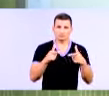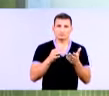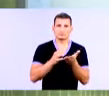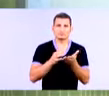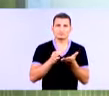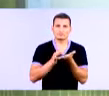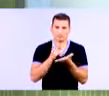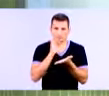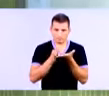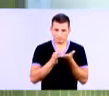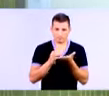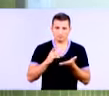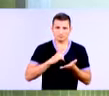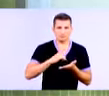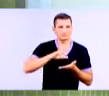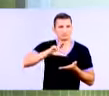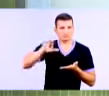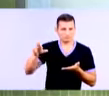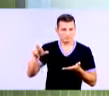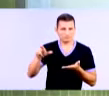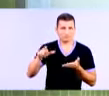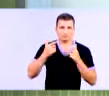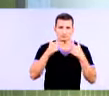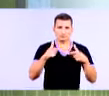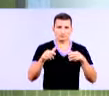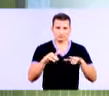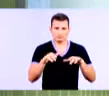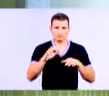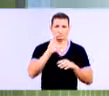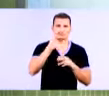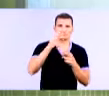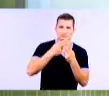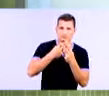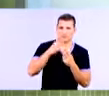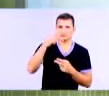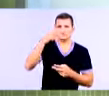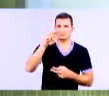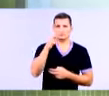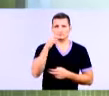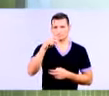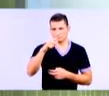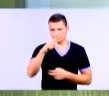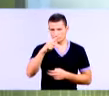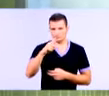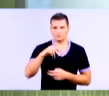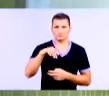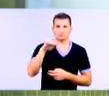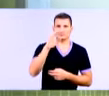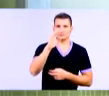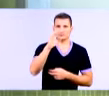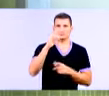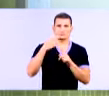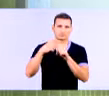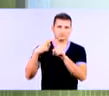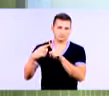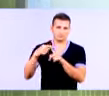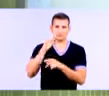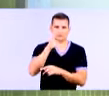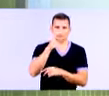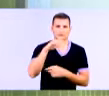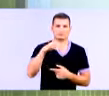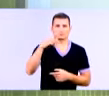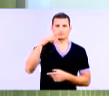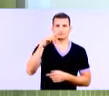é Java. Tem muitas outras linguagens de programação, C#, PHP, Ruby, C, C++, Pascal, nossa,